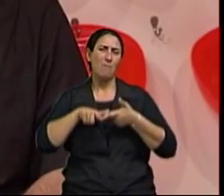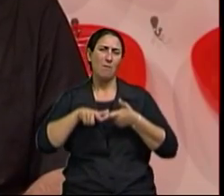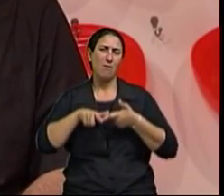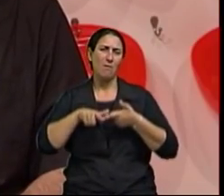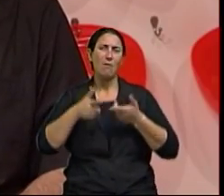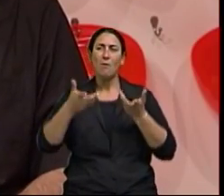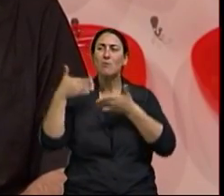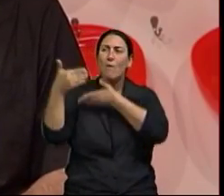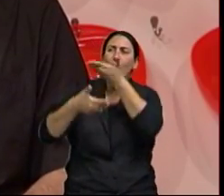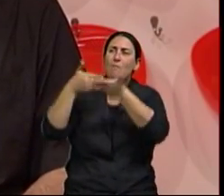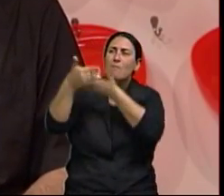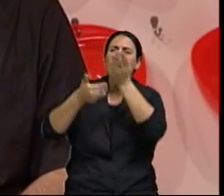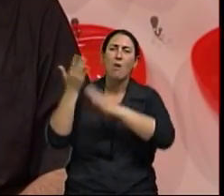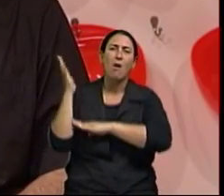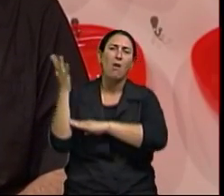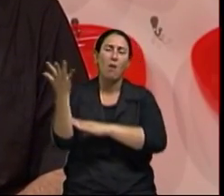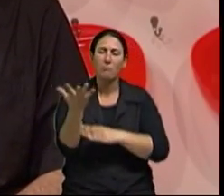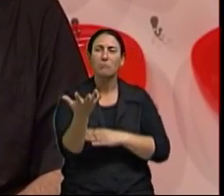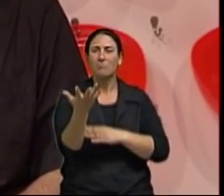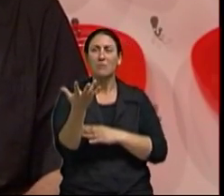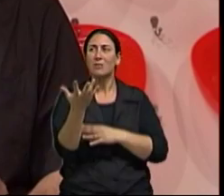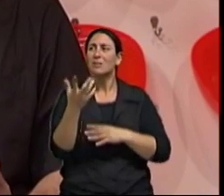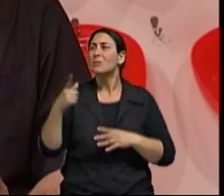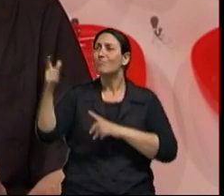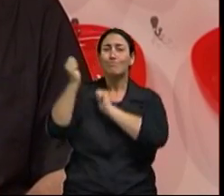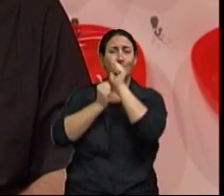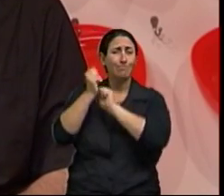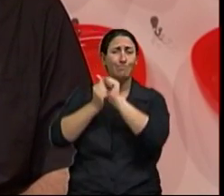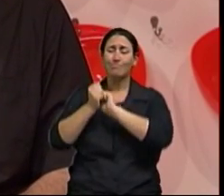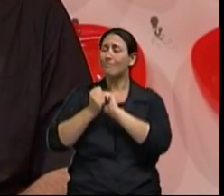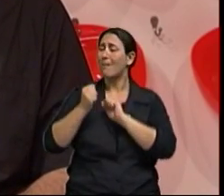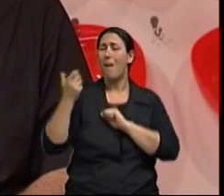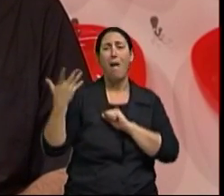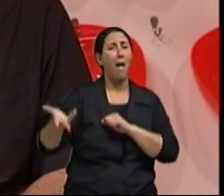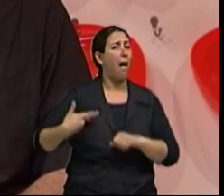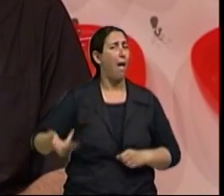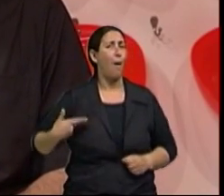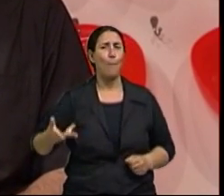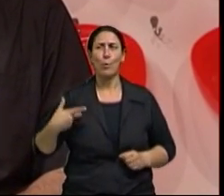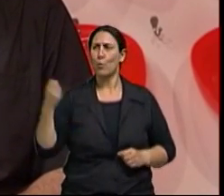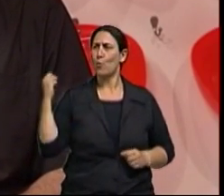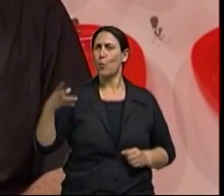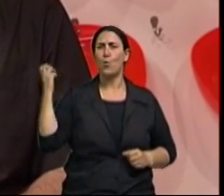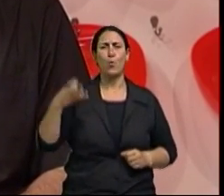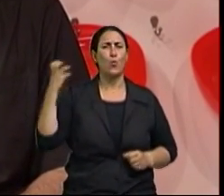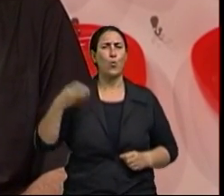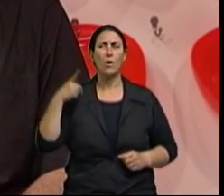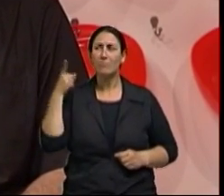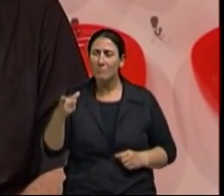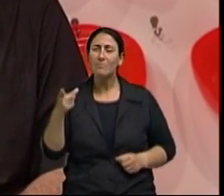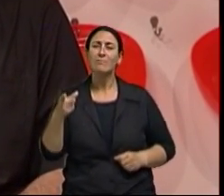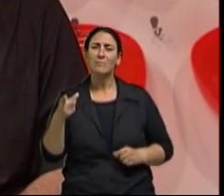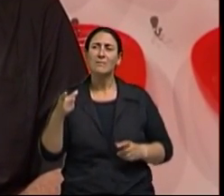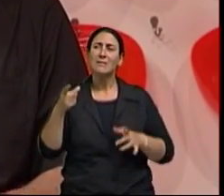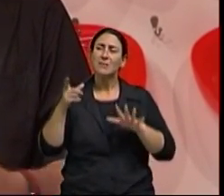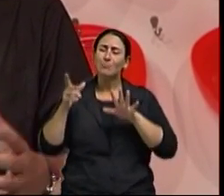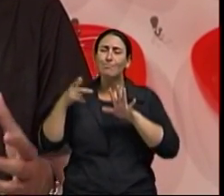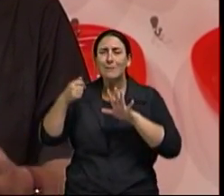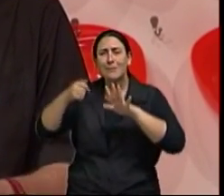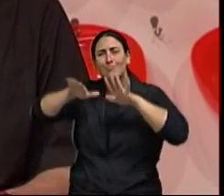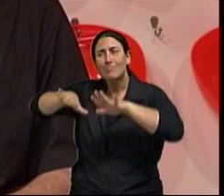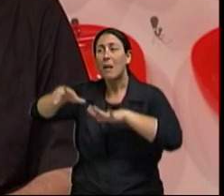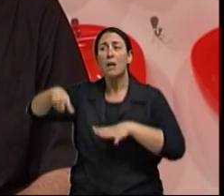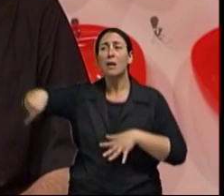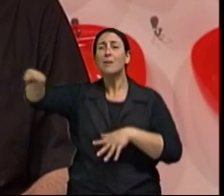é uma Ferrari que anda muito mais rápido que nós. Então, é preciso, acho que, reduzir um pouco a velocidade dessa Ferrari para que a